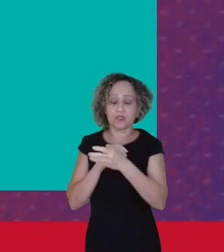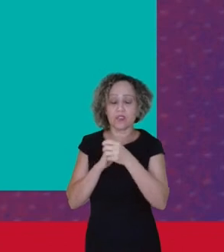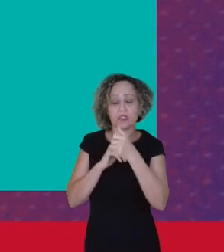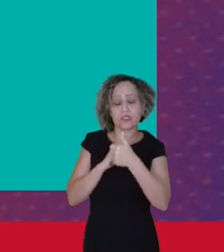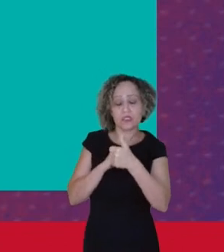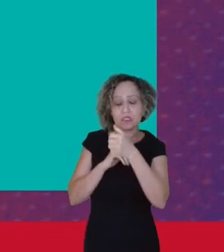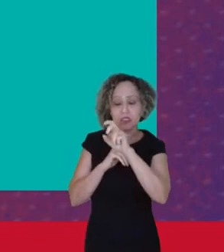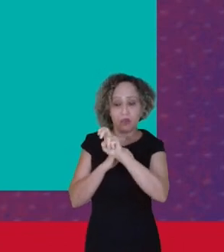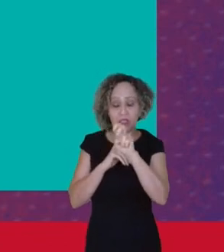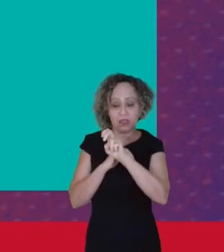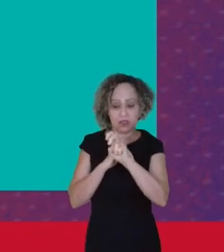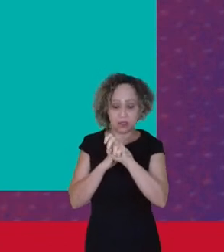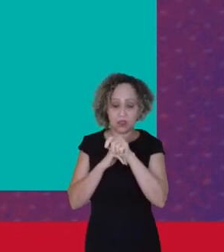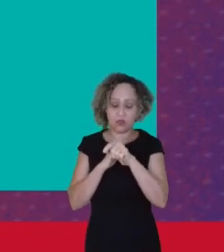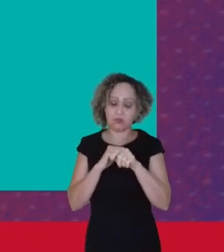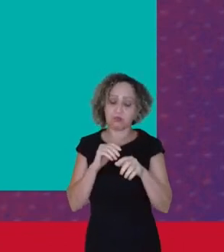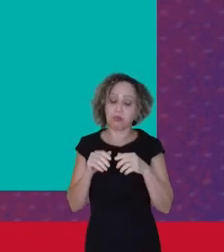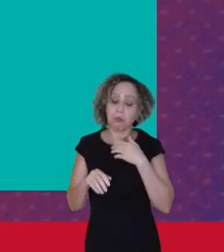a questão